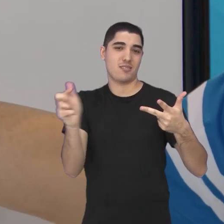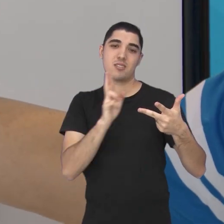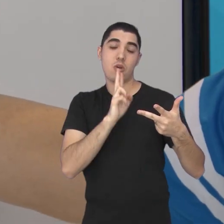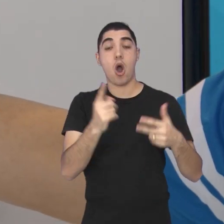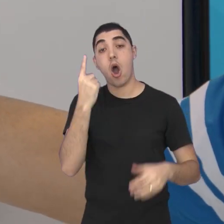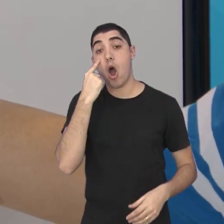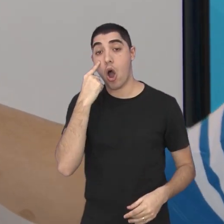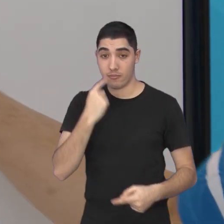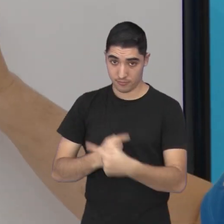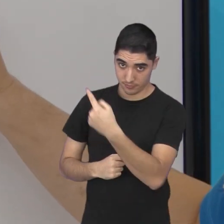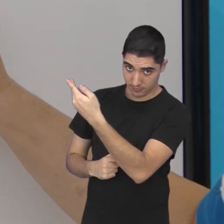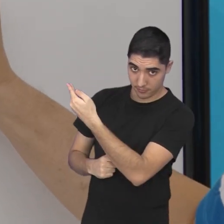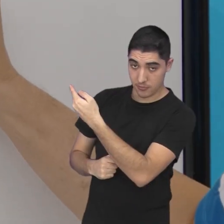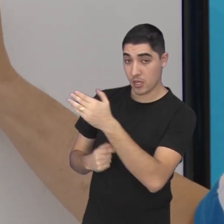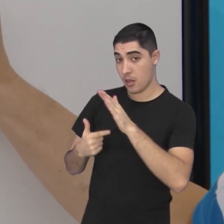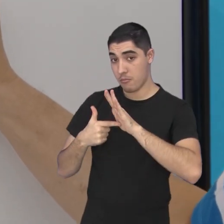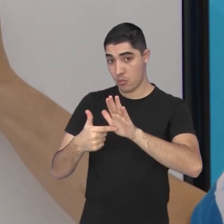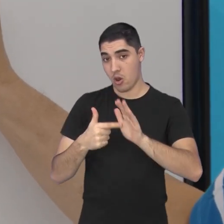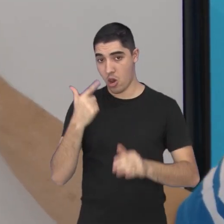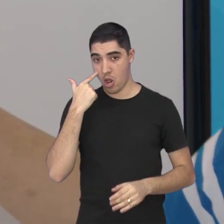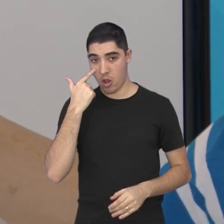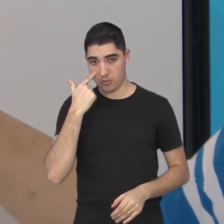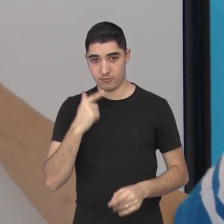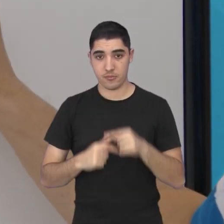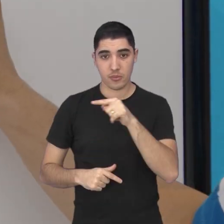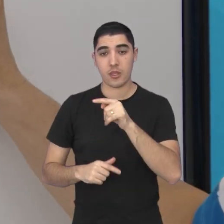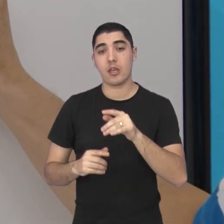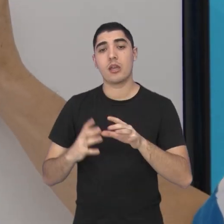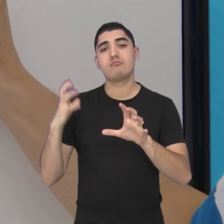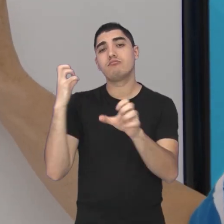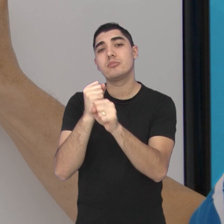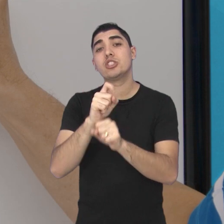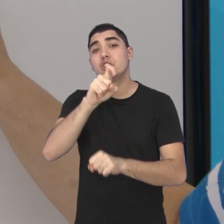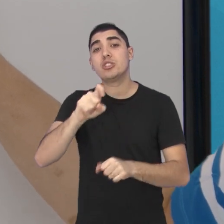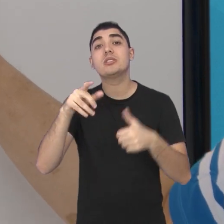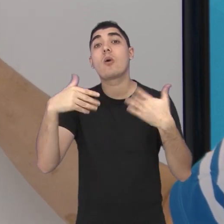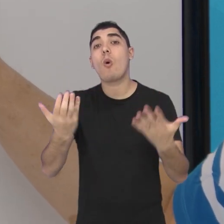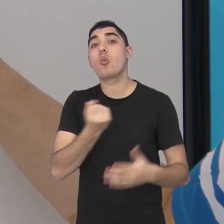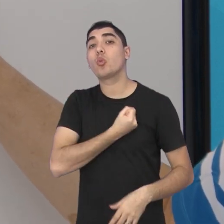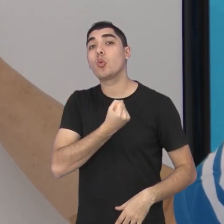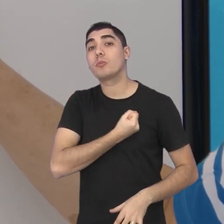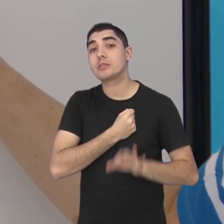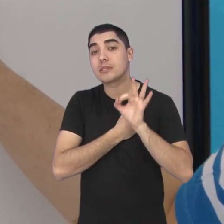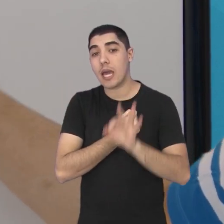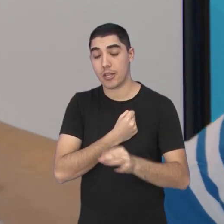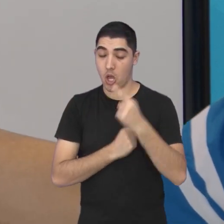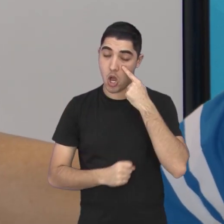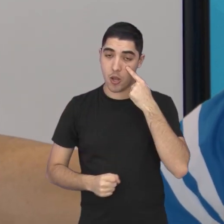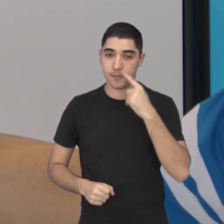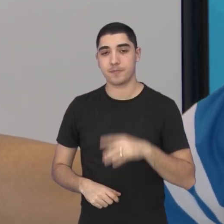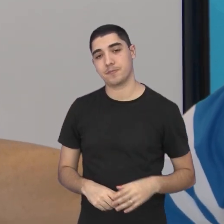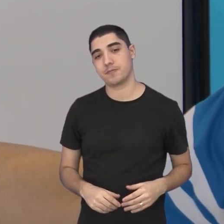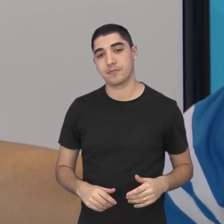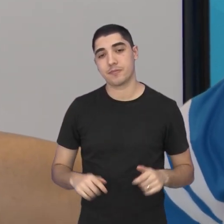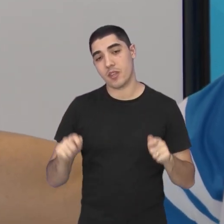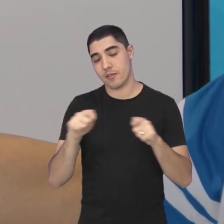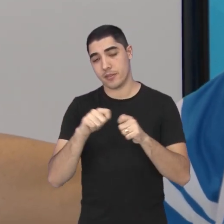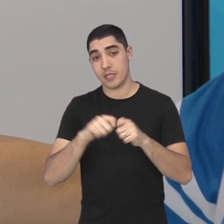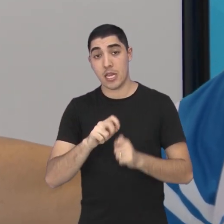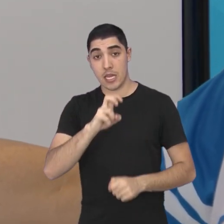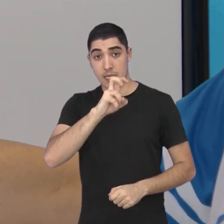vamos resolver essa equação aqui. Resolver a equação é achar o valor de x. Ok? Vamos fazer aqui,